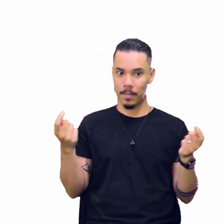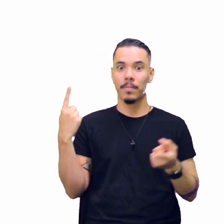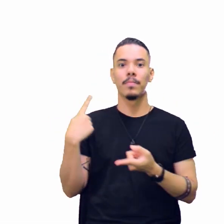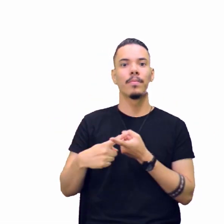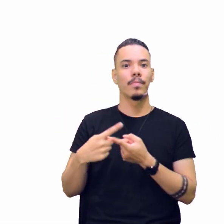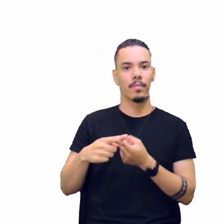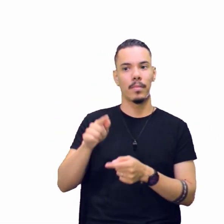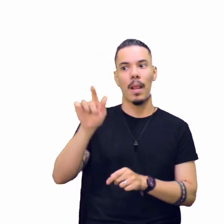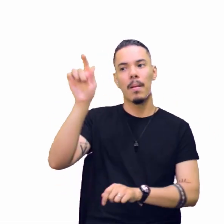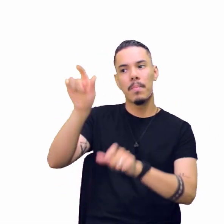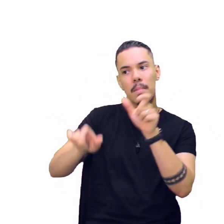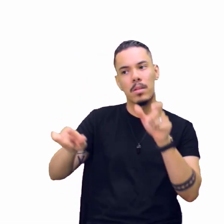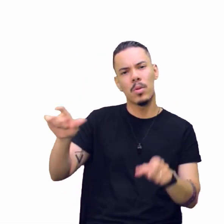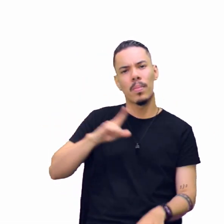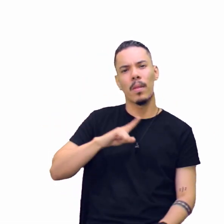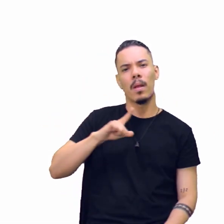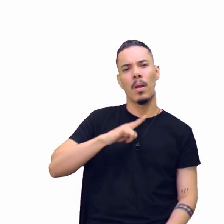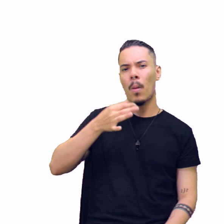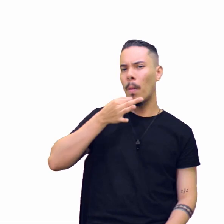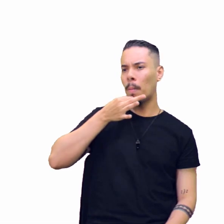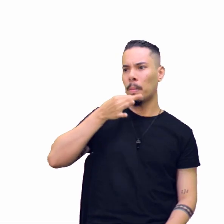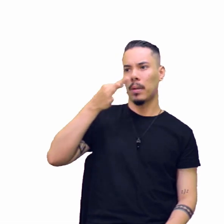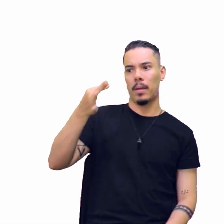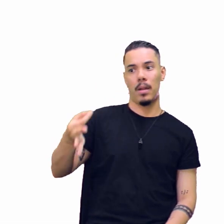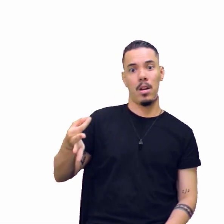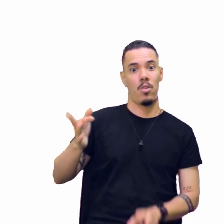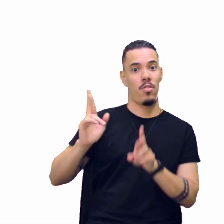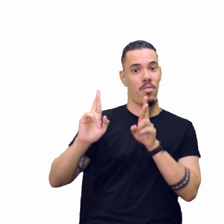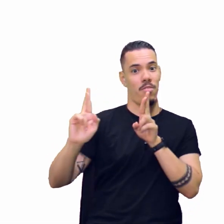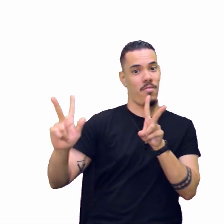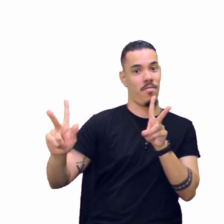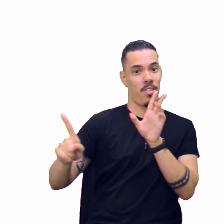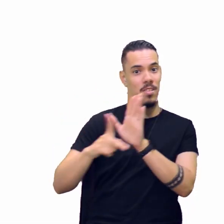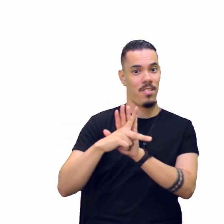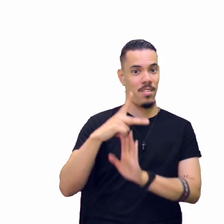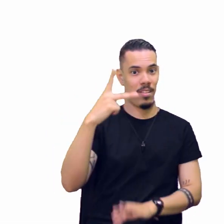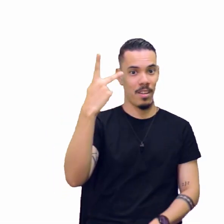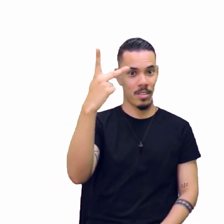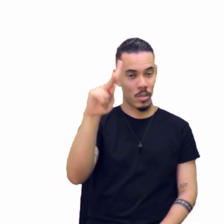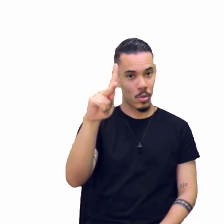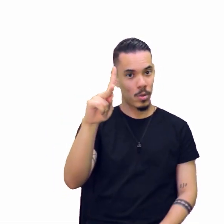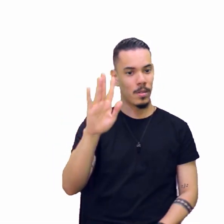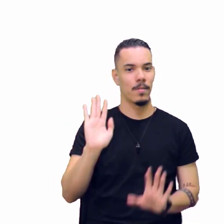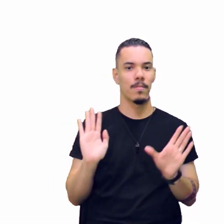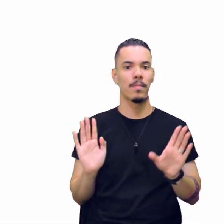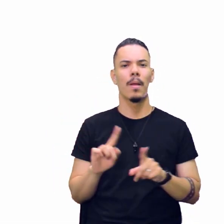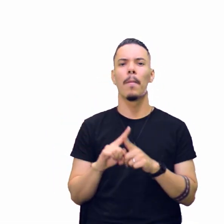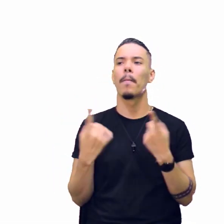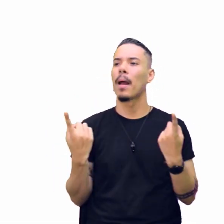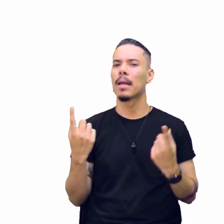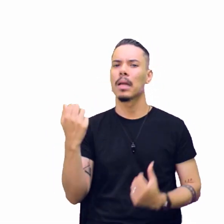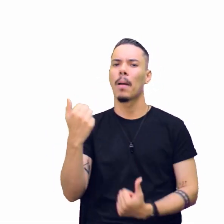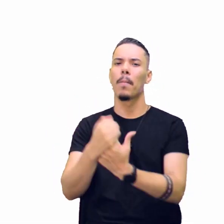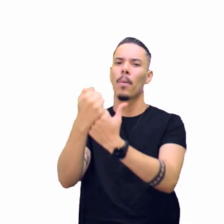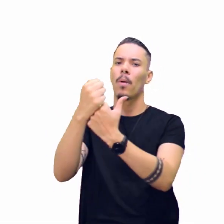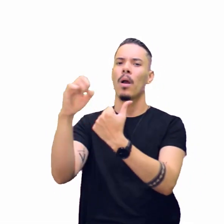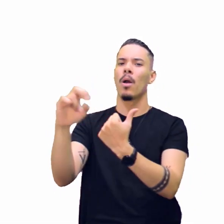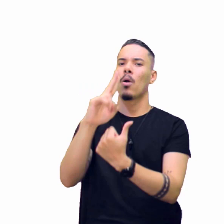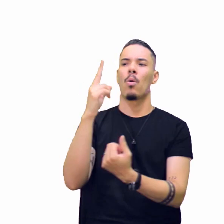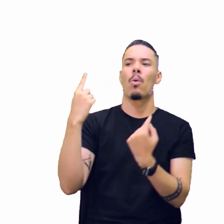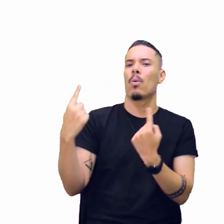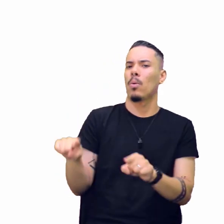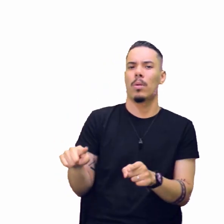vai ter alguém que vai ter uma opinião oposta à sua ou a favor, mas por que eu sou a favor, por que eu sou